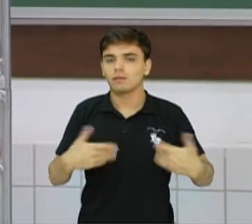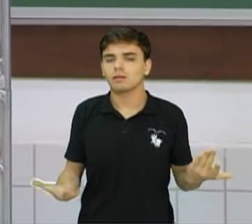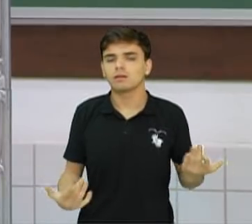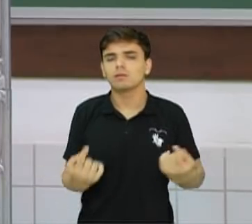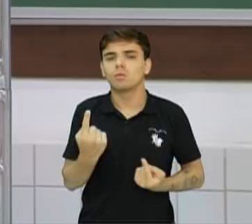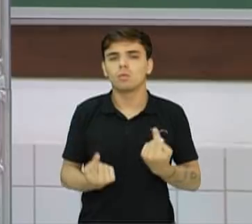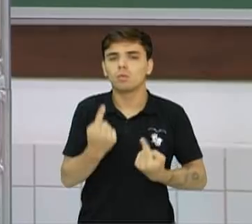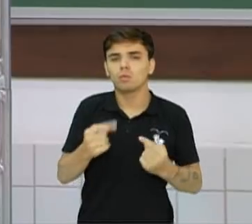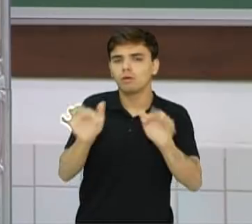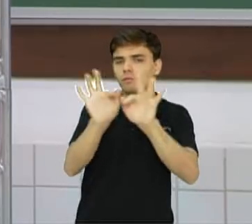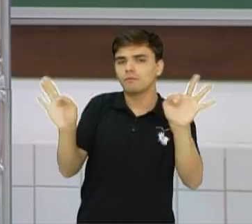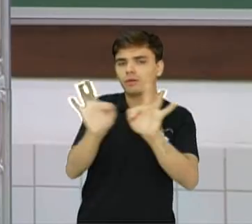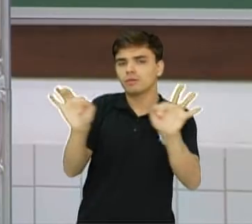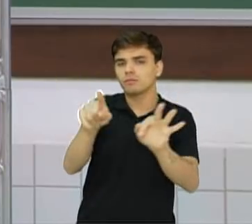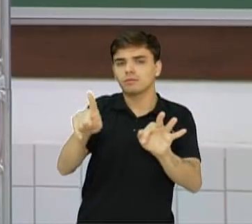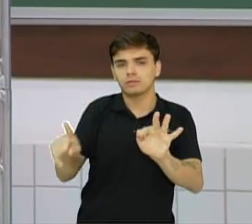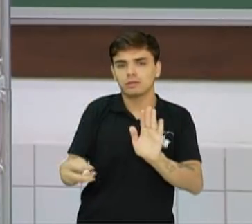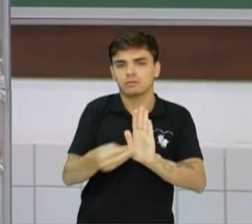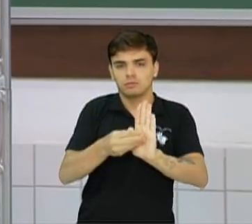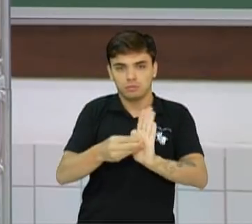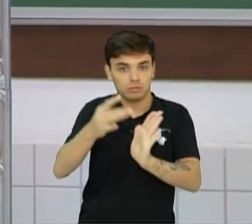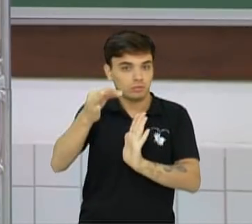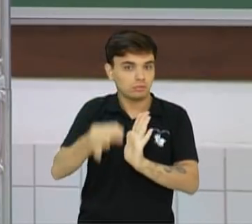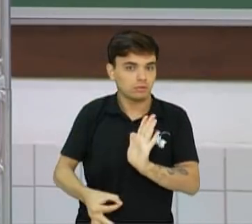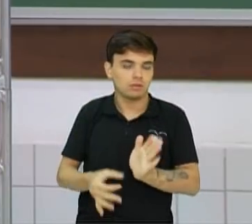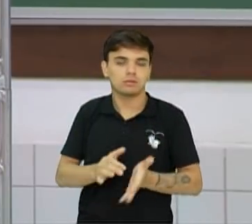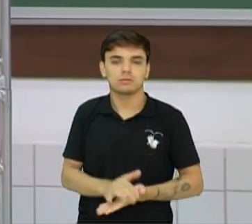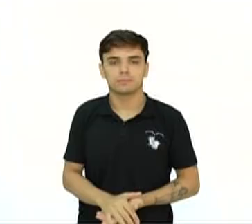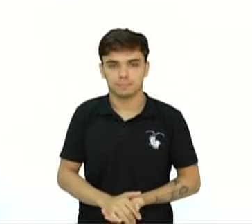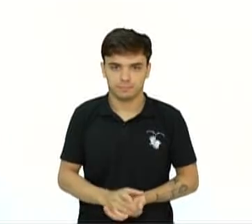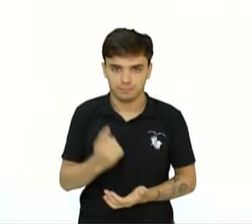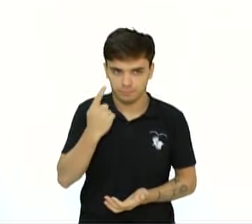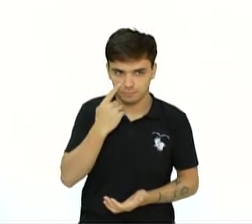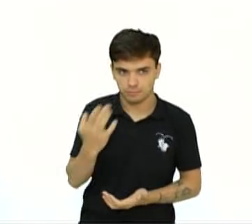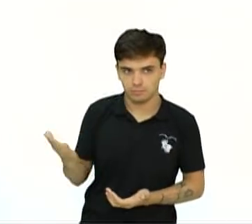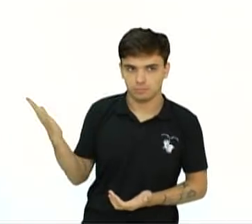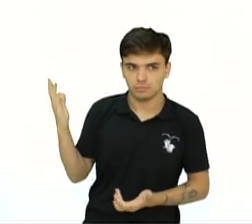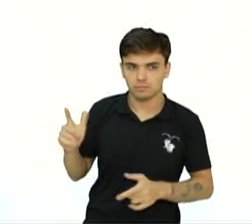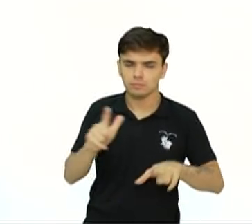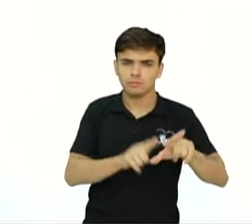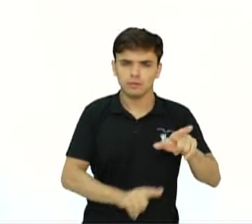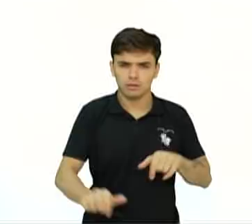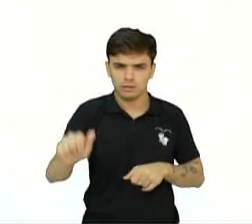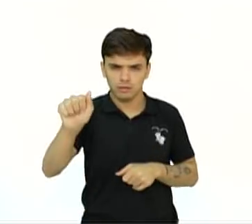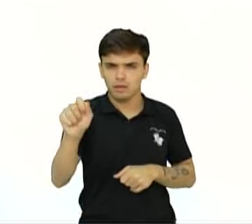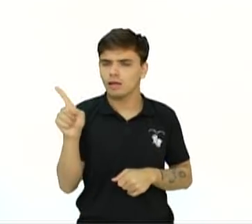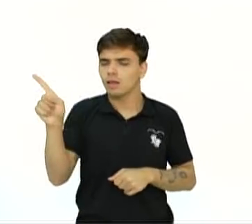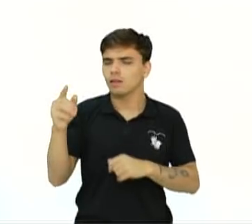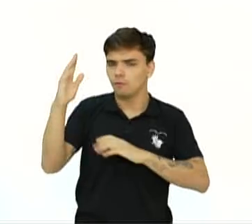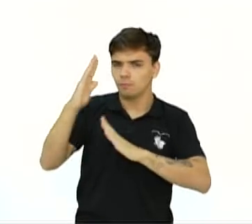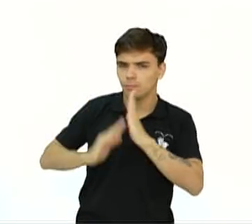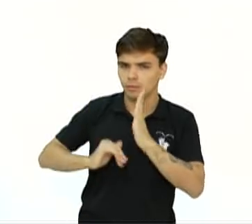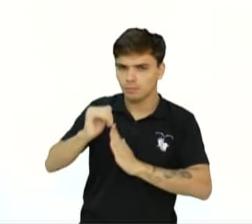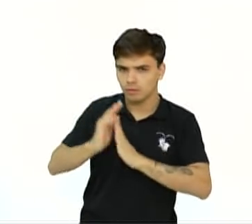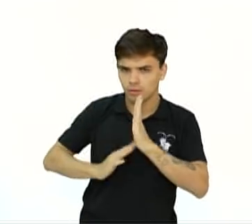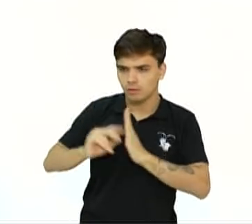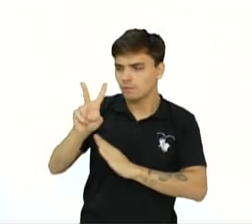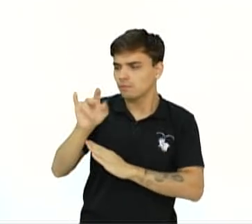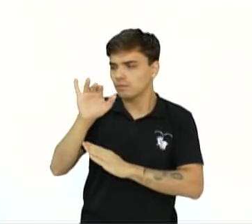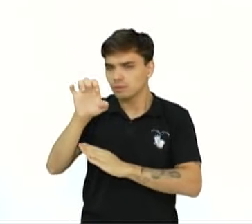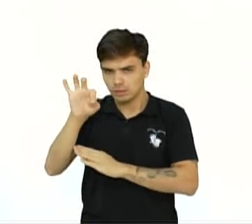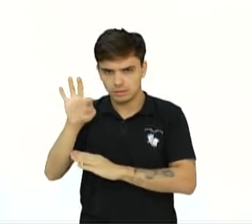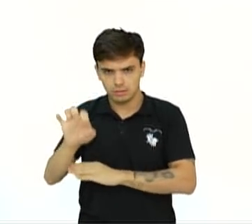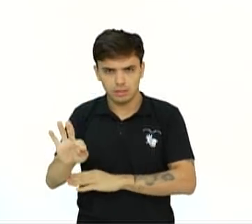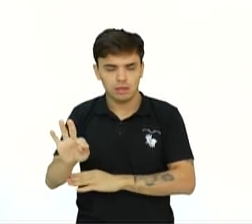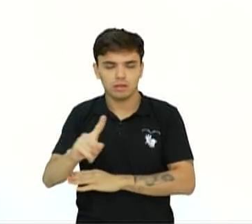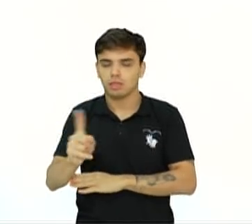Então, quais foram as frases que você marcou como correta? Vamos ver? Então, olha lá. Letra A, ela foi pintada por Vincent van Gogh? Não,